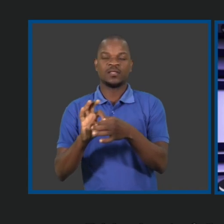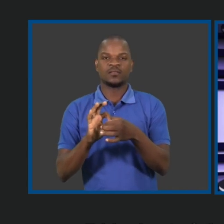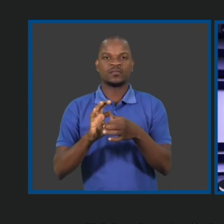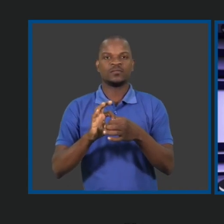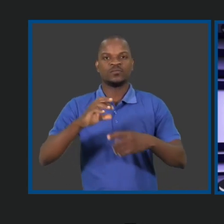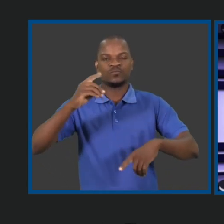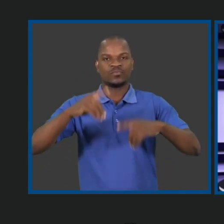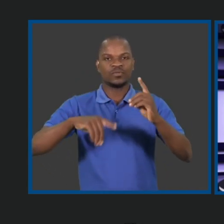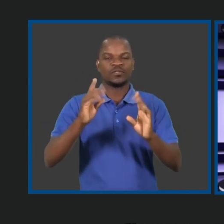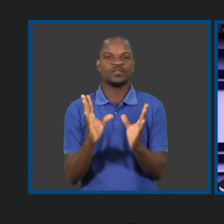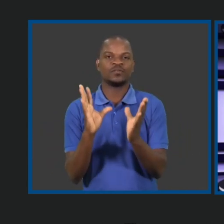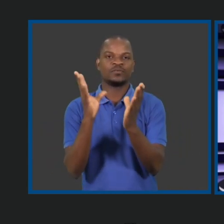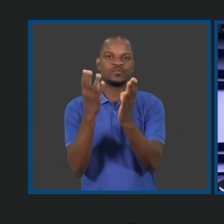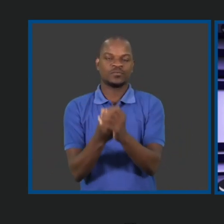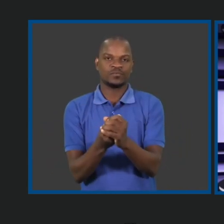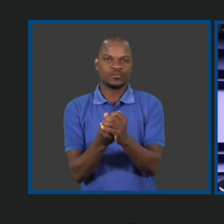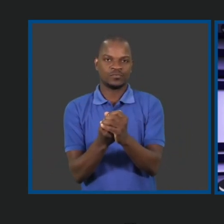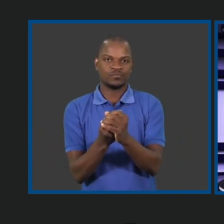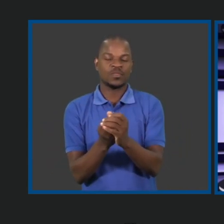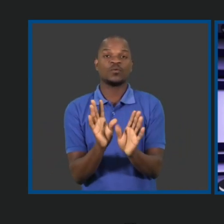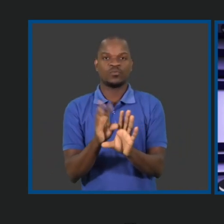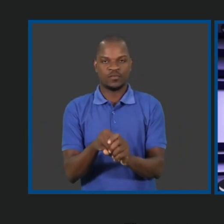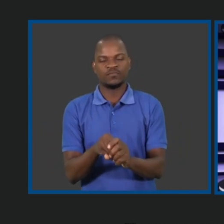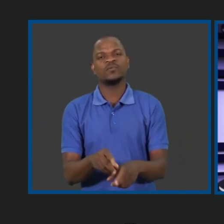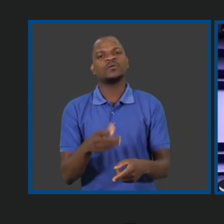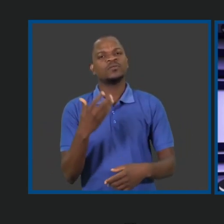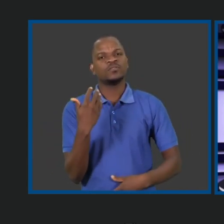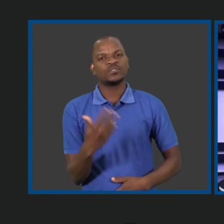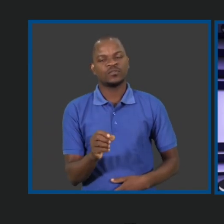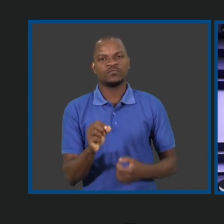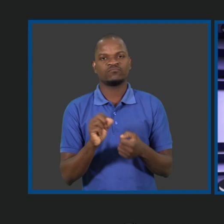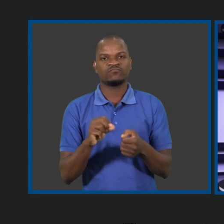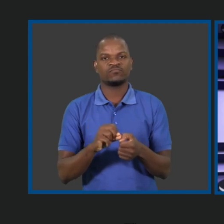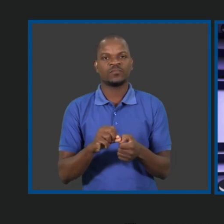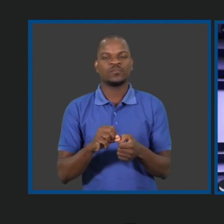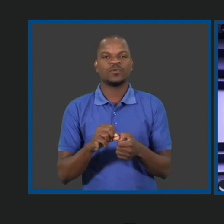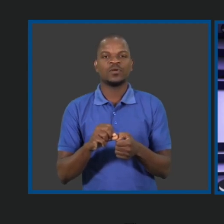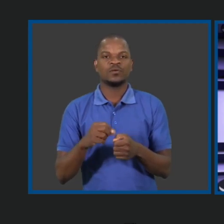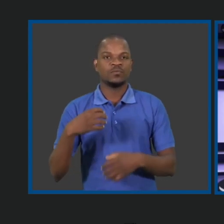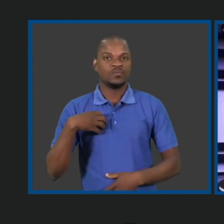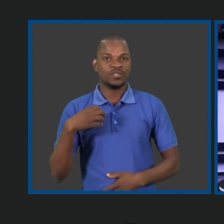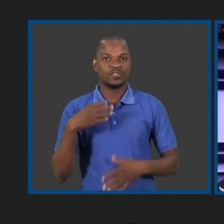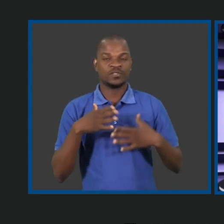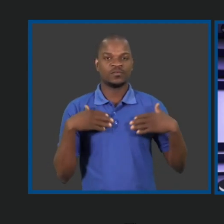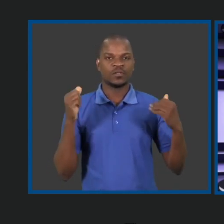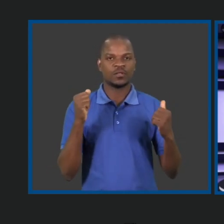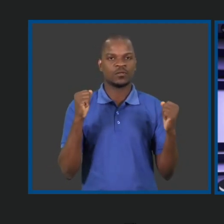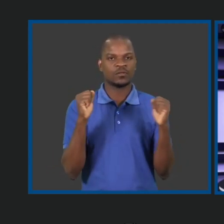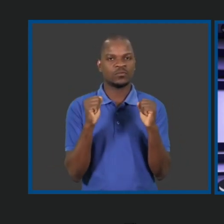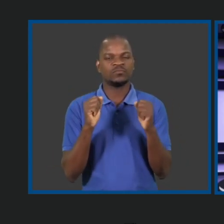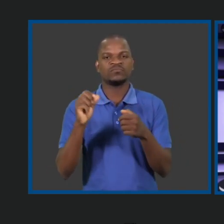políticas inclusivas conseguimos com que por exemplo o Ministério da Saúde